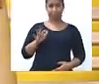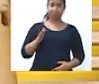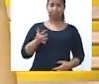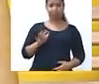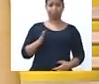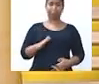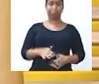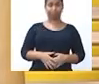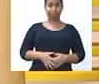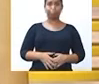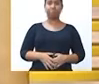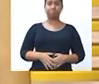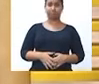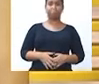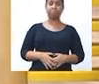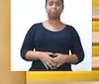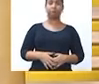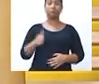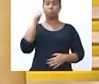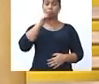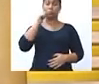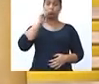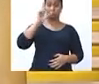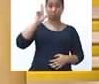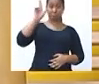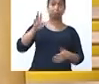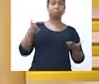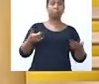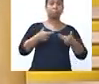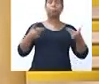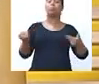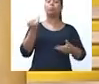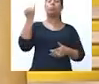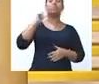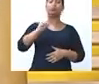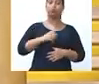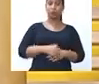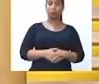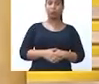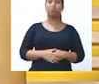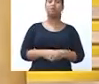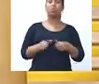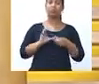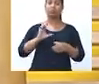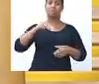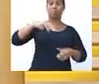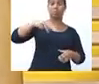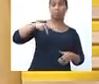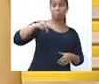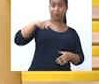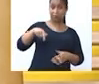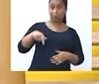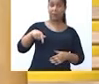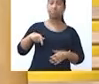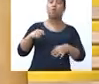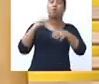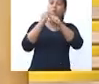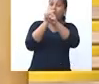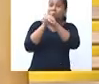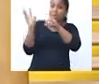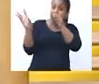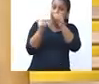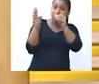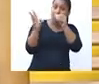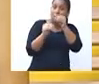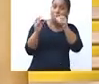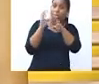menos em termos de doutoras. Uma coisa importante é quando o CNPq passa a colocar esses dados, o